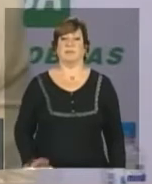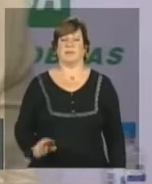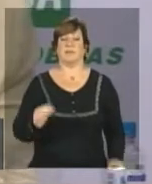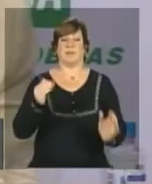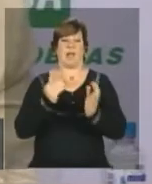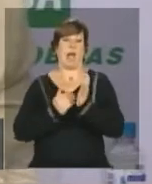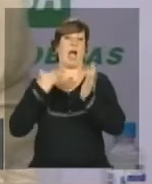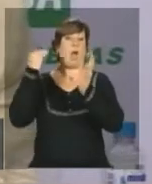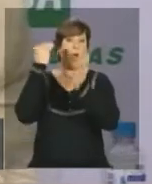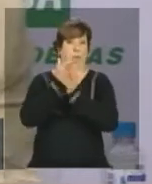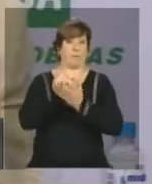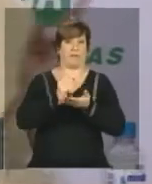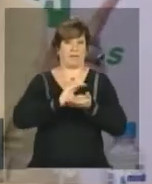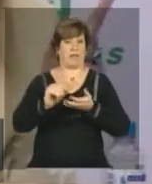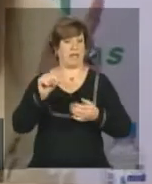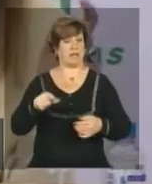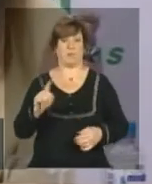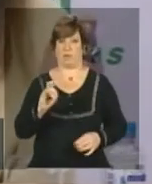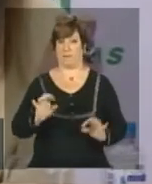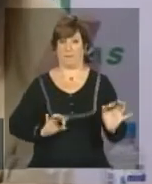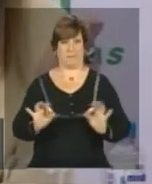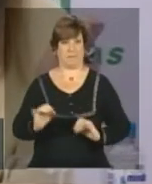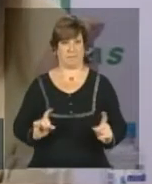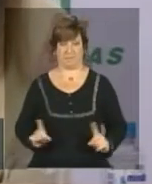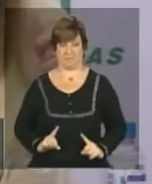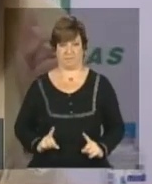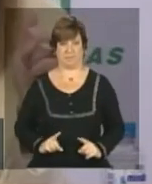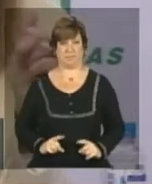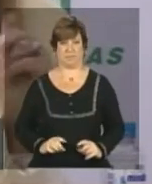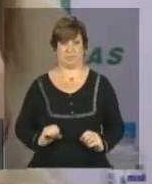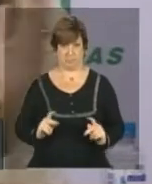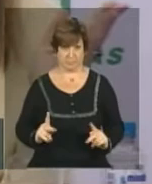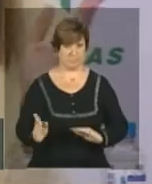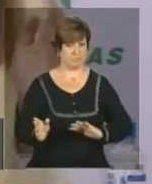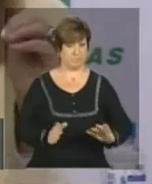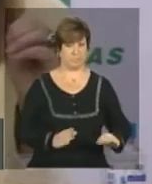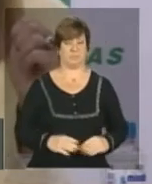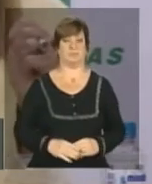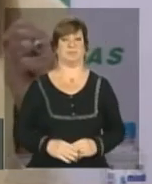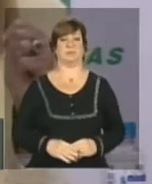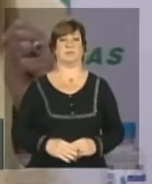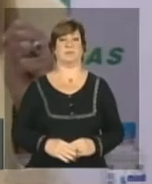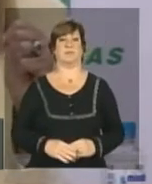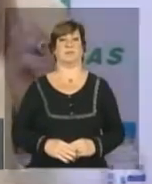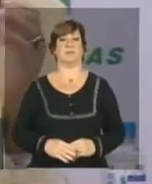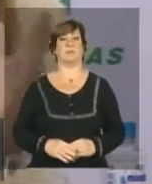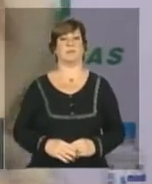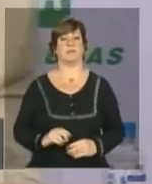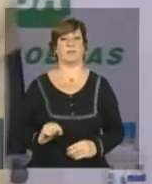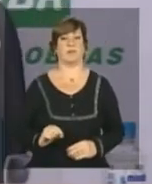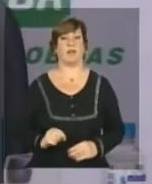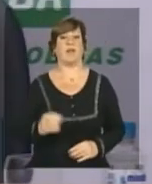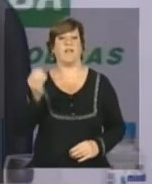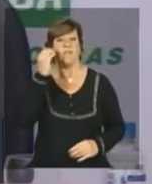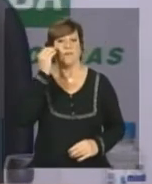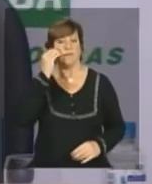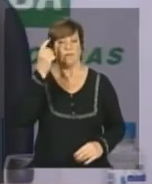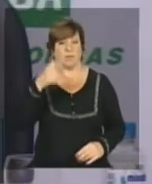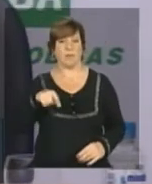aumentar investimentos, esse não é o plano. Ok? Não é o plano. Rever o